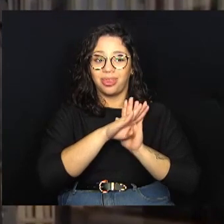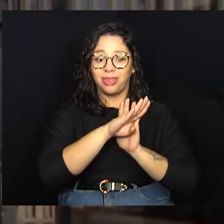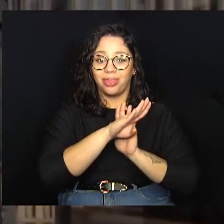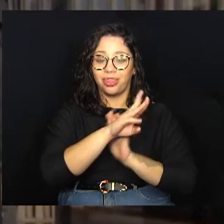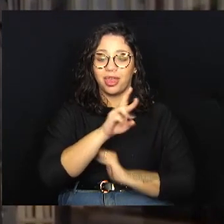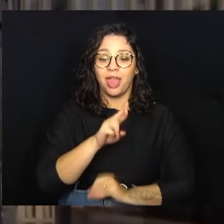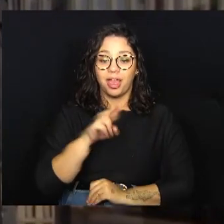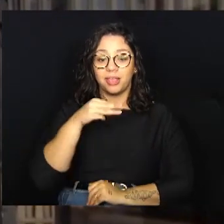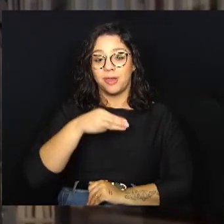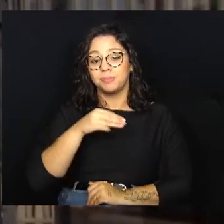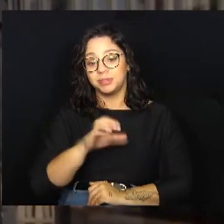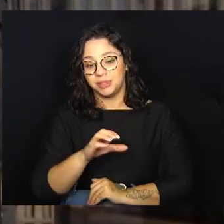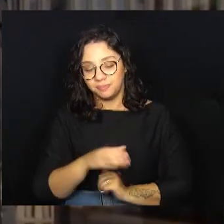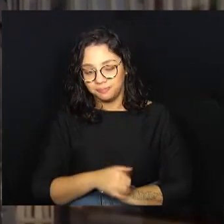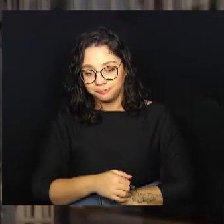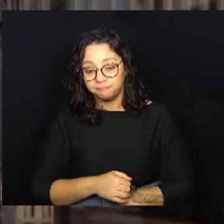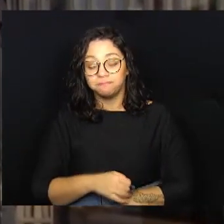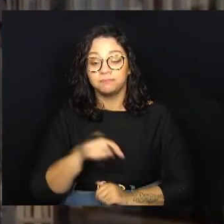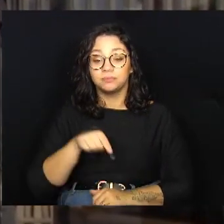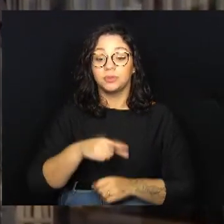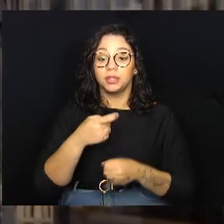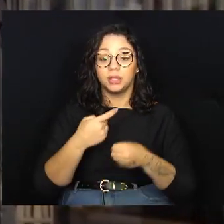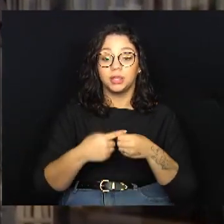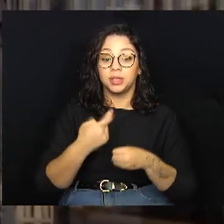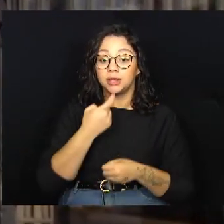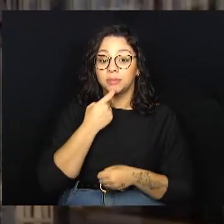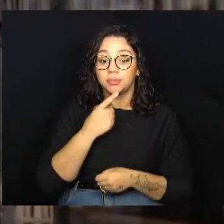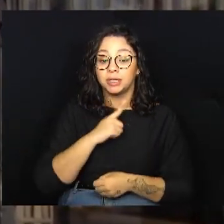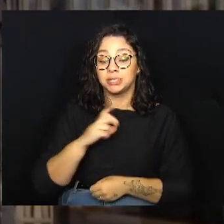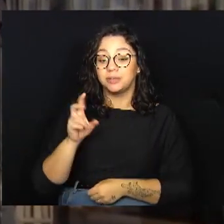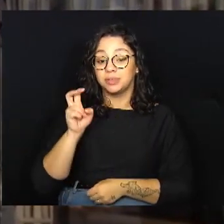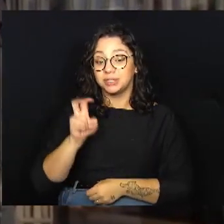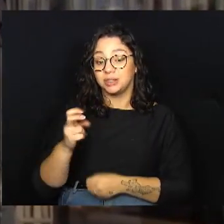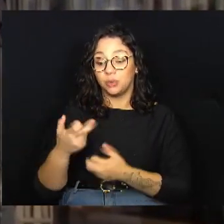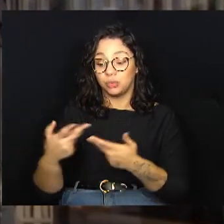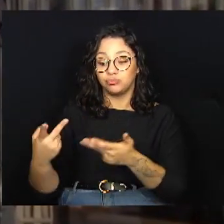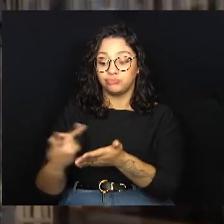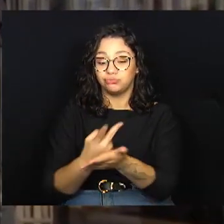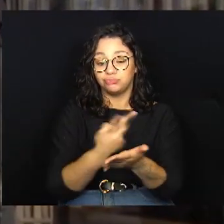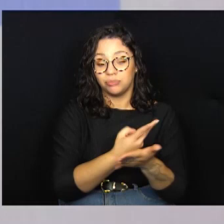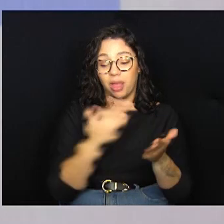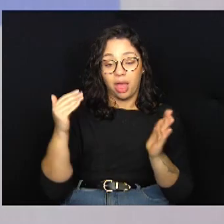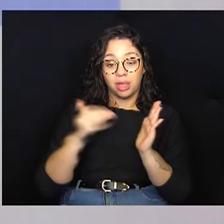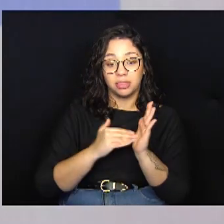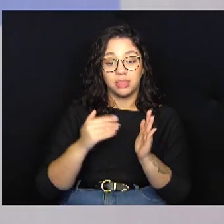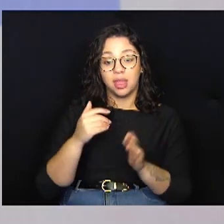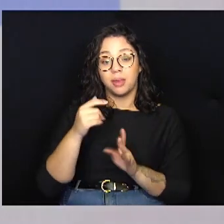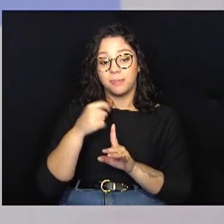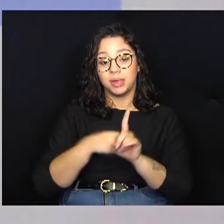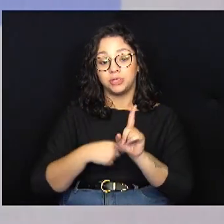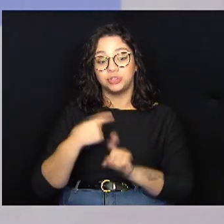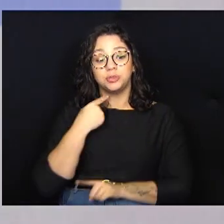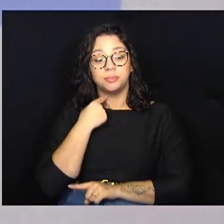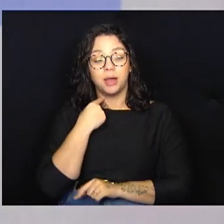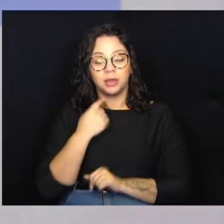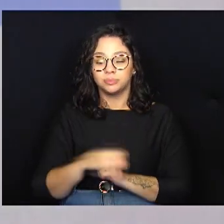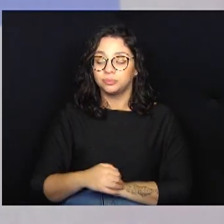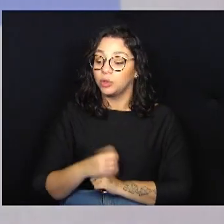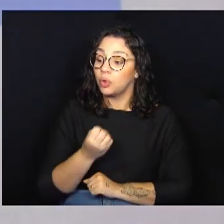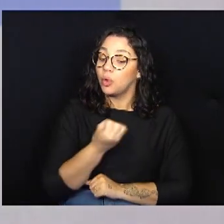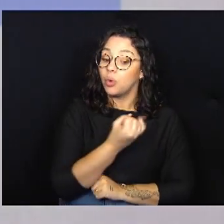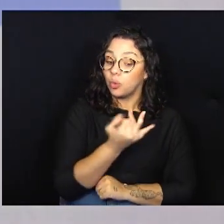Em Campinas, foram registrados 5 casos de feminicídio até o mês de maio. O número já é igual